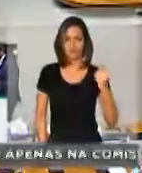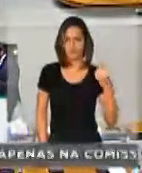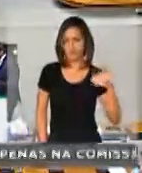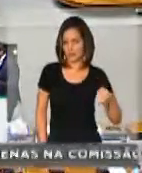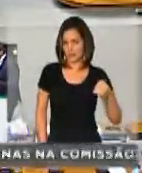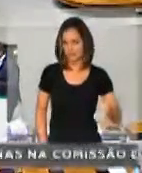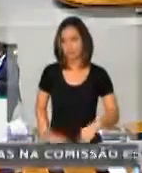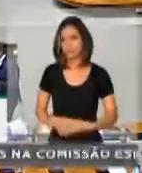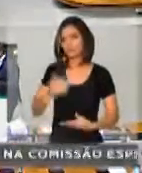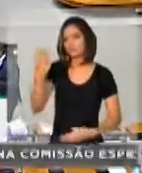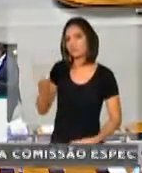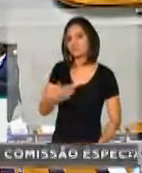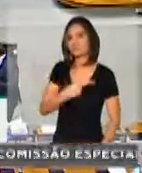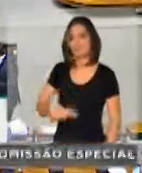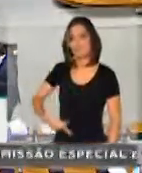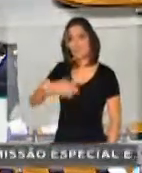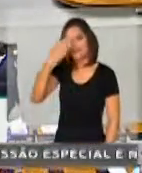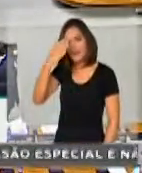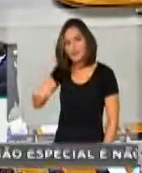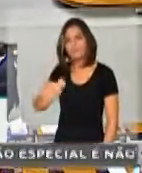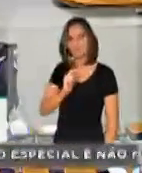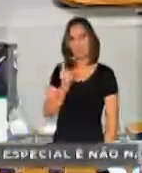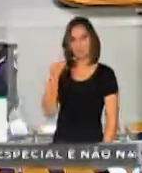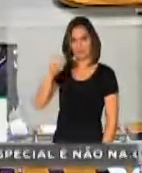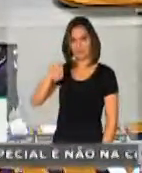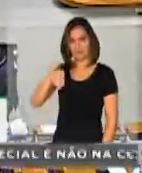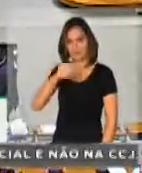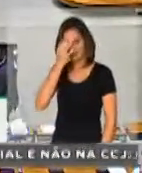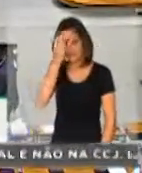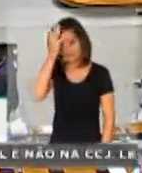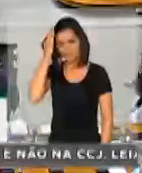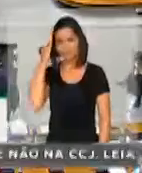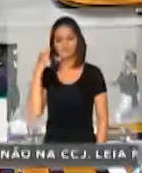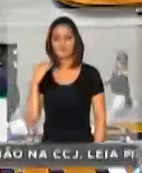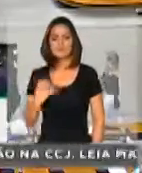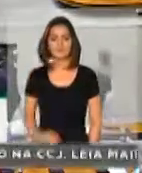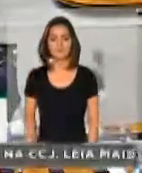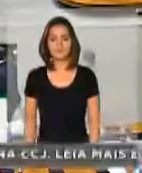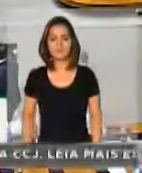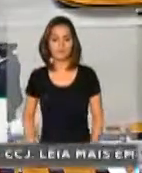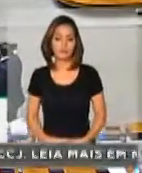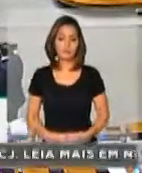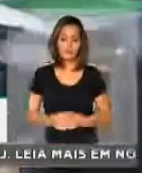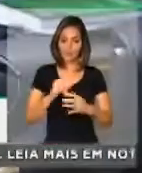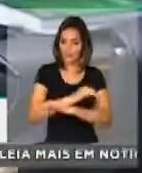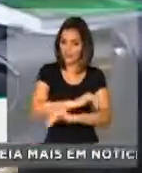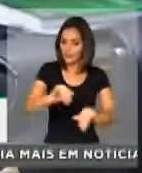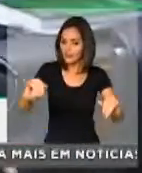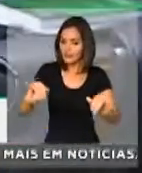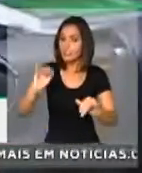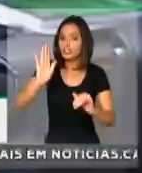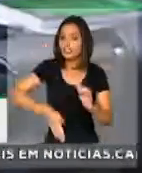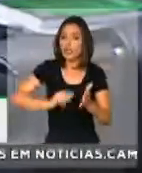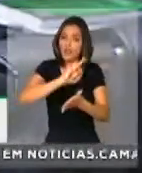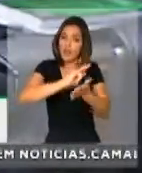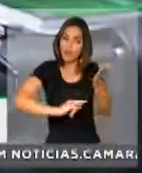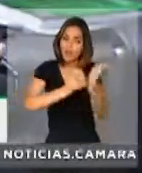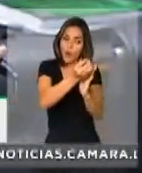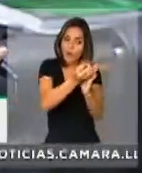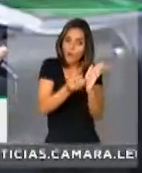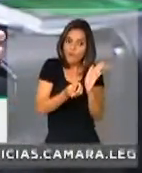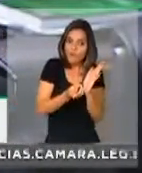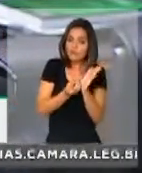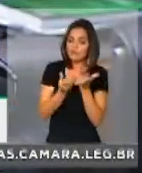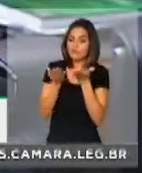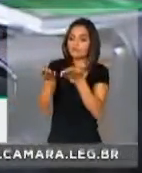Senhora presidente, quero agradecer esse tempo e quero fazer um comunicado. Caminhei ofício ao